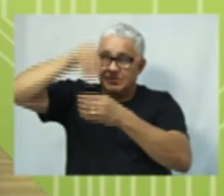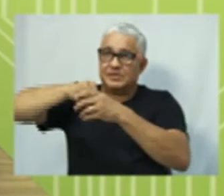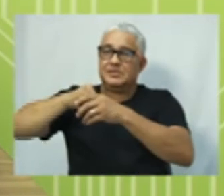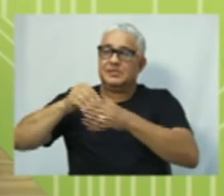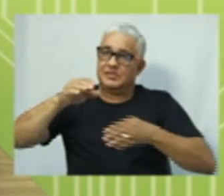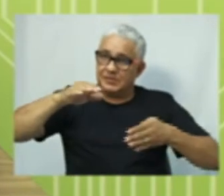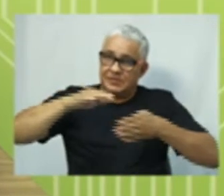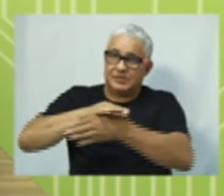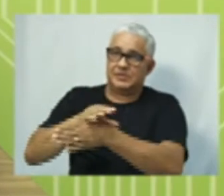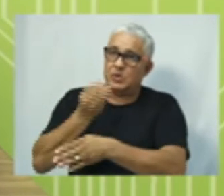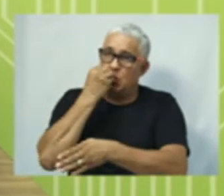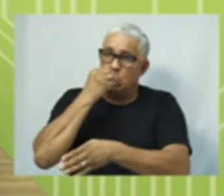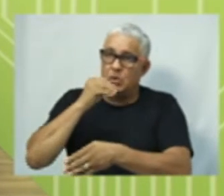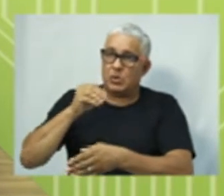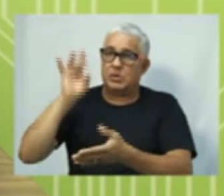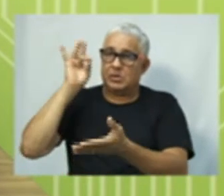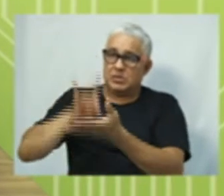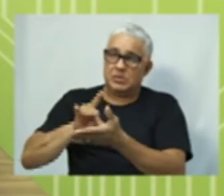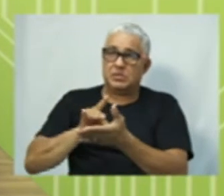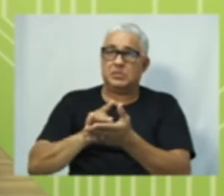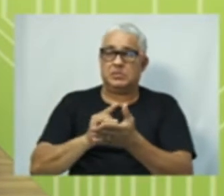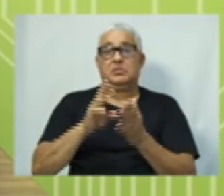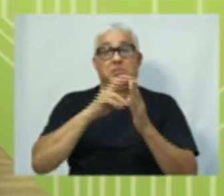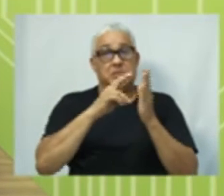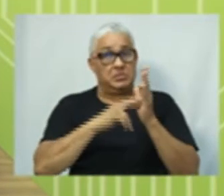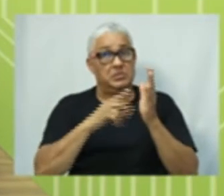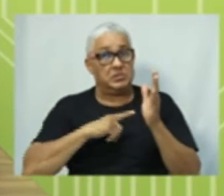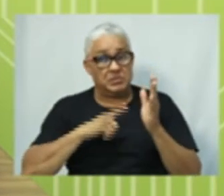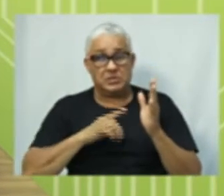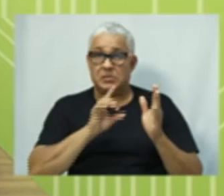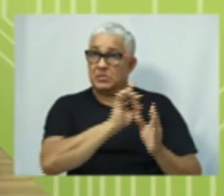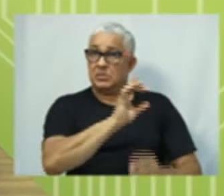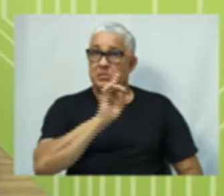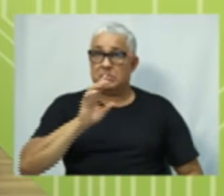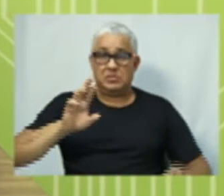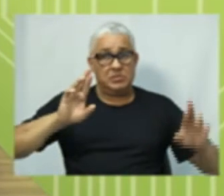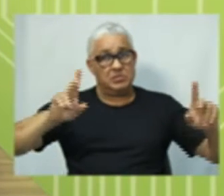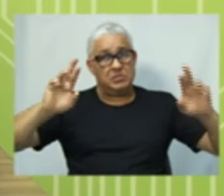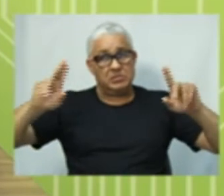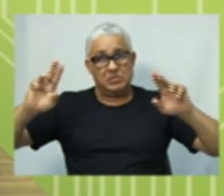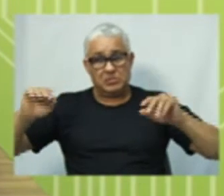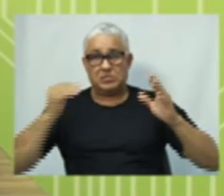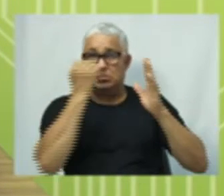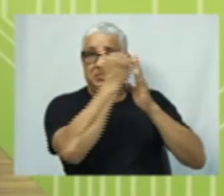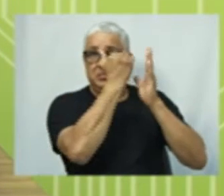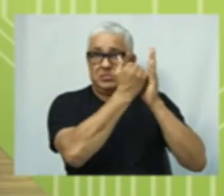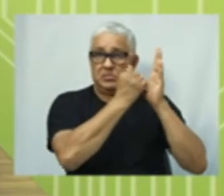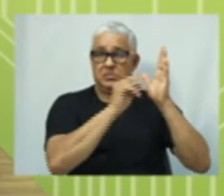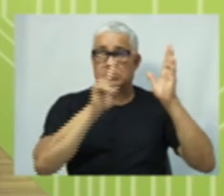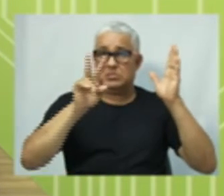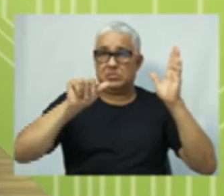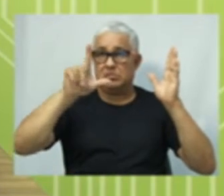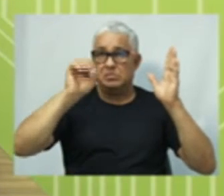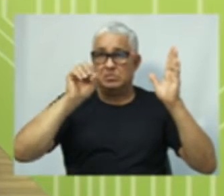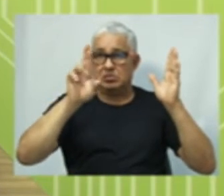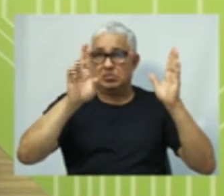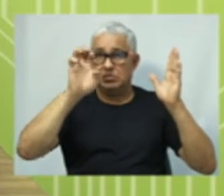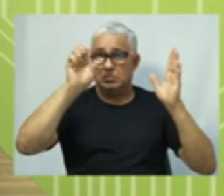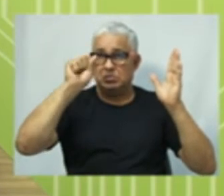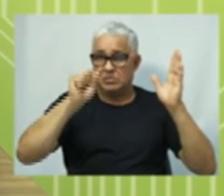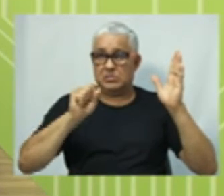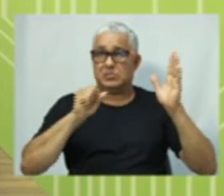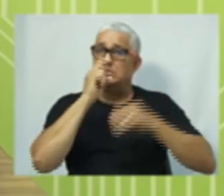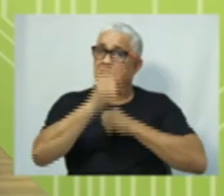Portanto, esses regimes, você vê que tem a sua faixa etária de valores, que são os faturamentos anuais, o que arrecadou